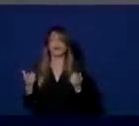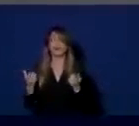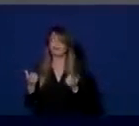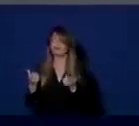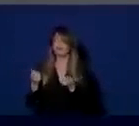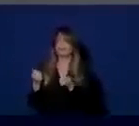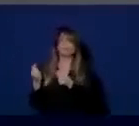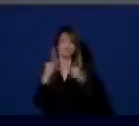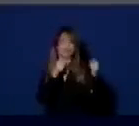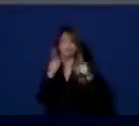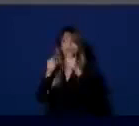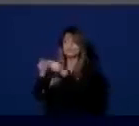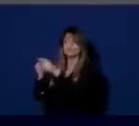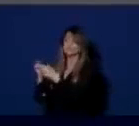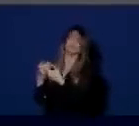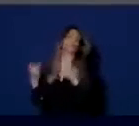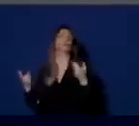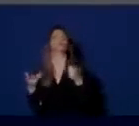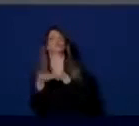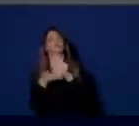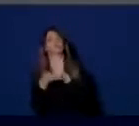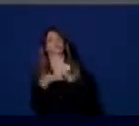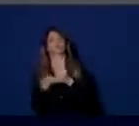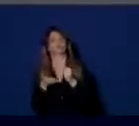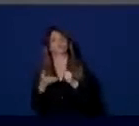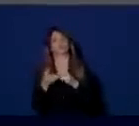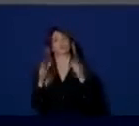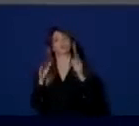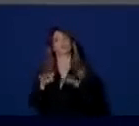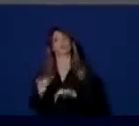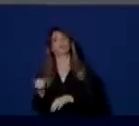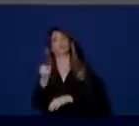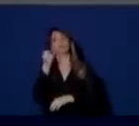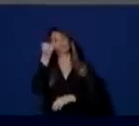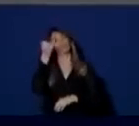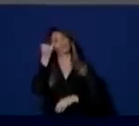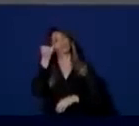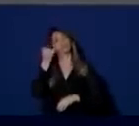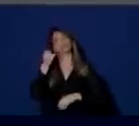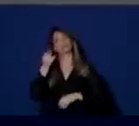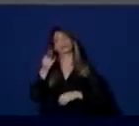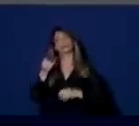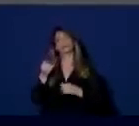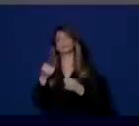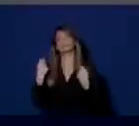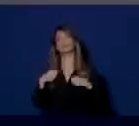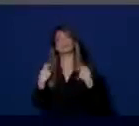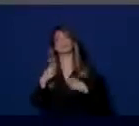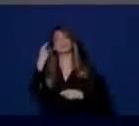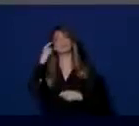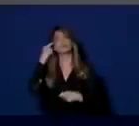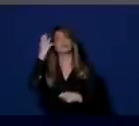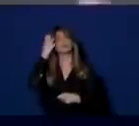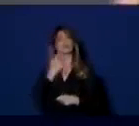se o fim da taxa de juros longa, né, é um fenômeno que a gente deveria levar a sério.